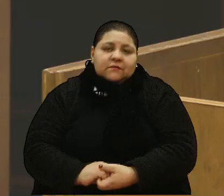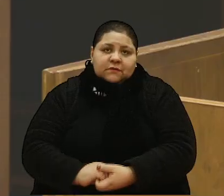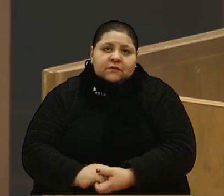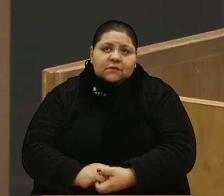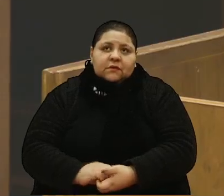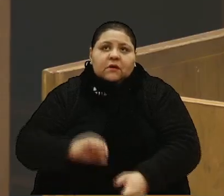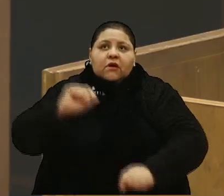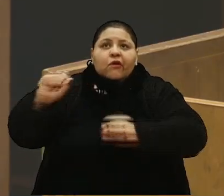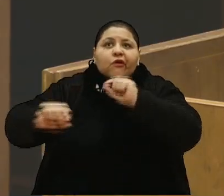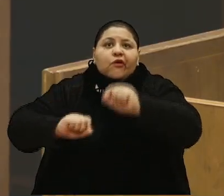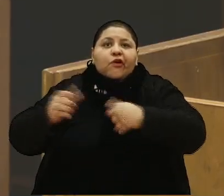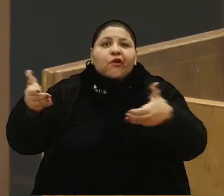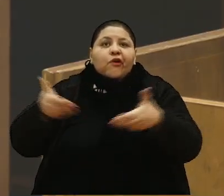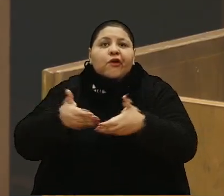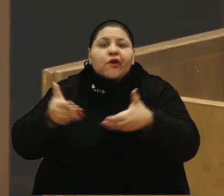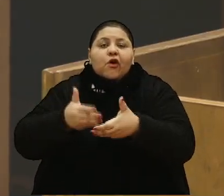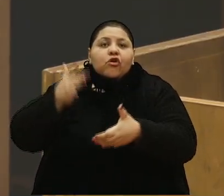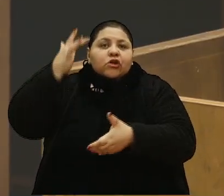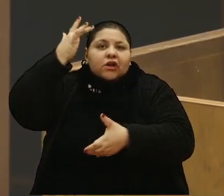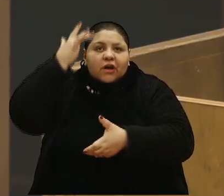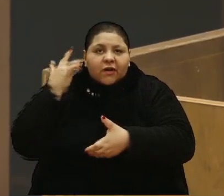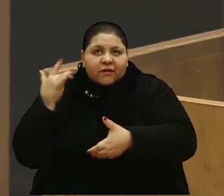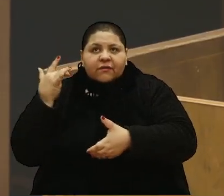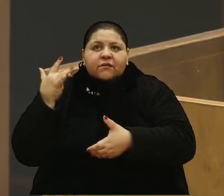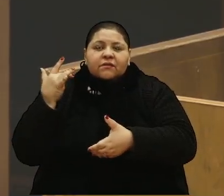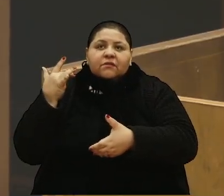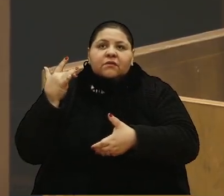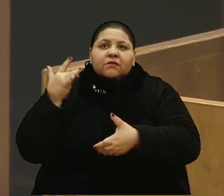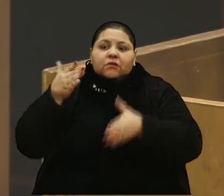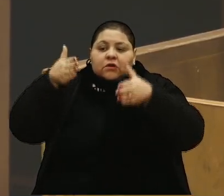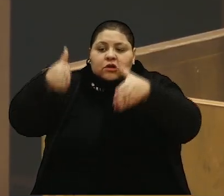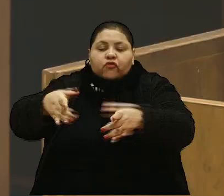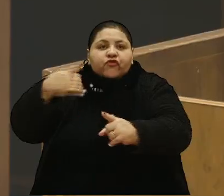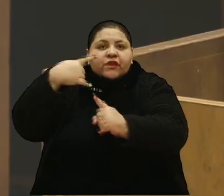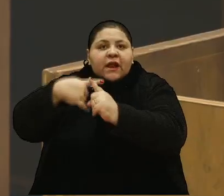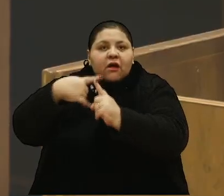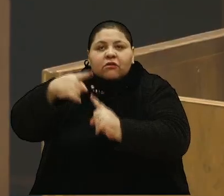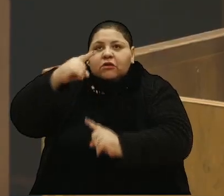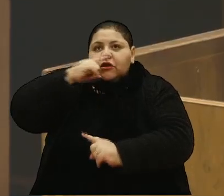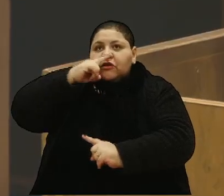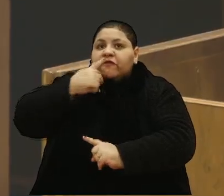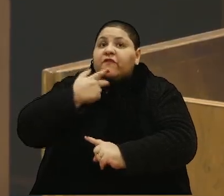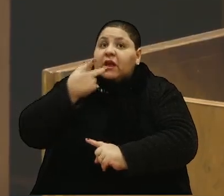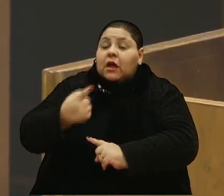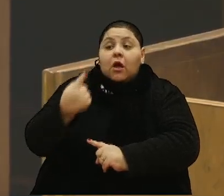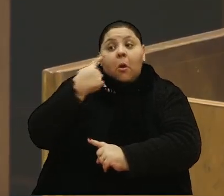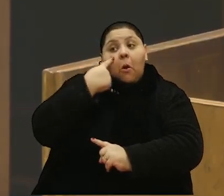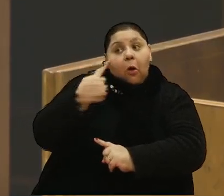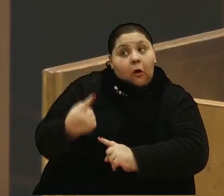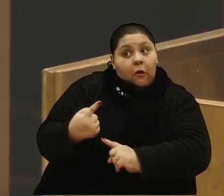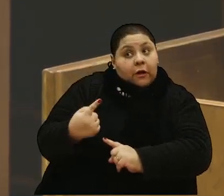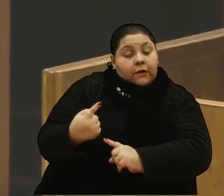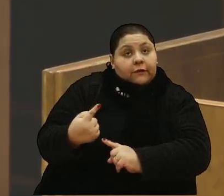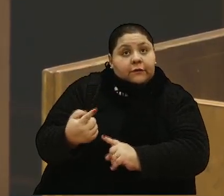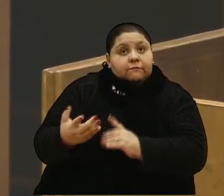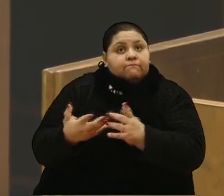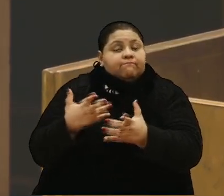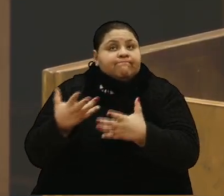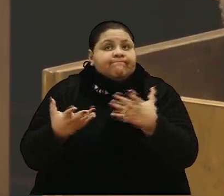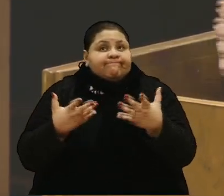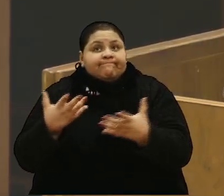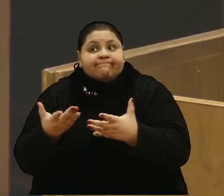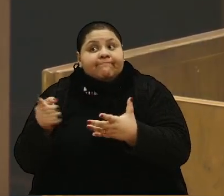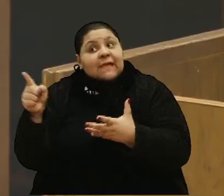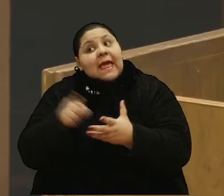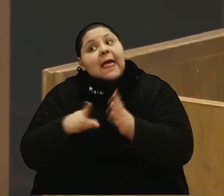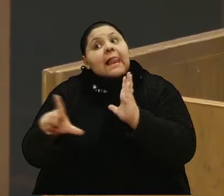Quem é que vai lá hoje, amanhã, no funeral desse pai, e diga, olha, mas é a